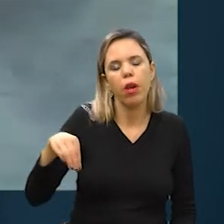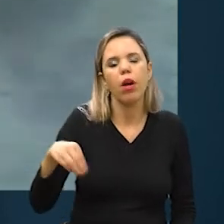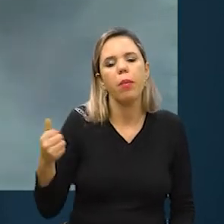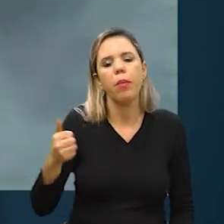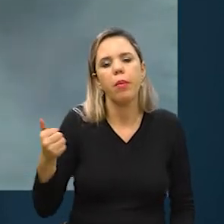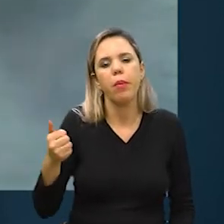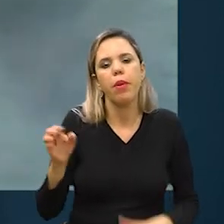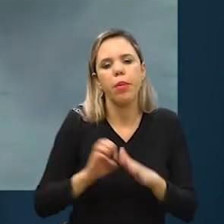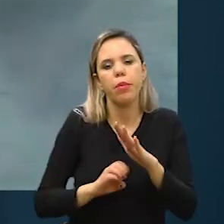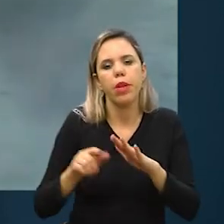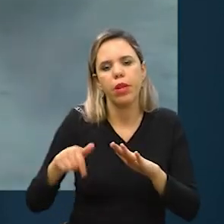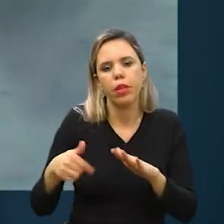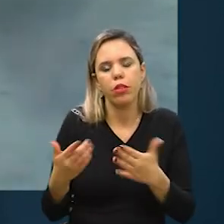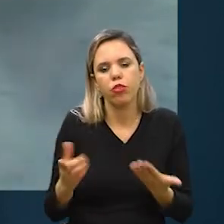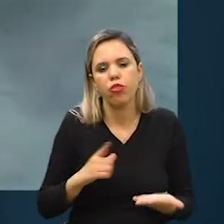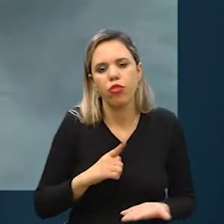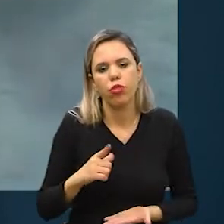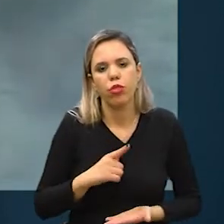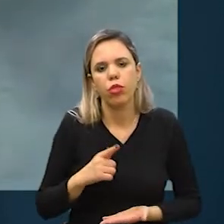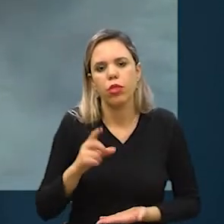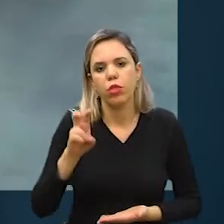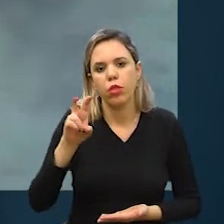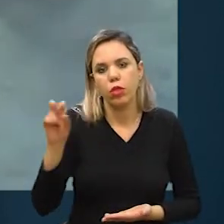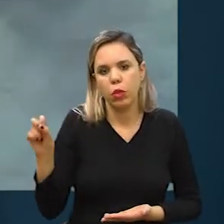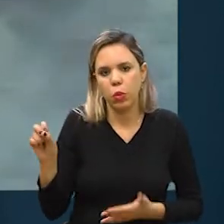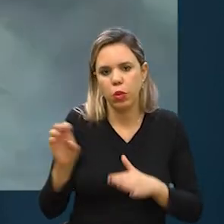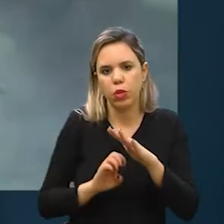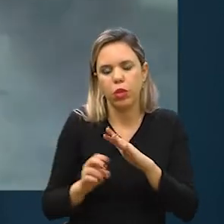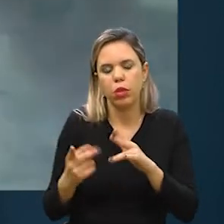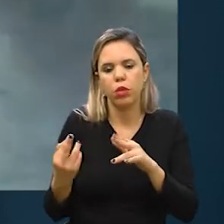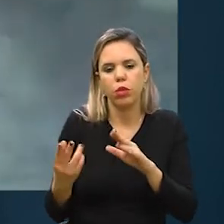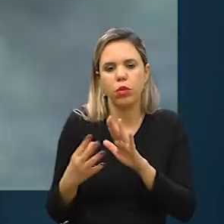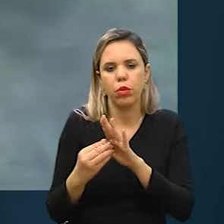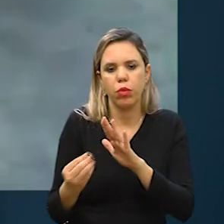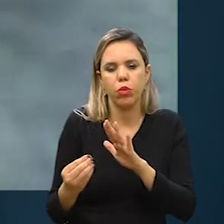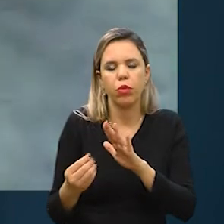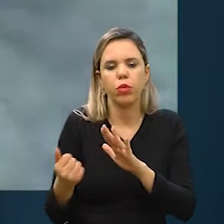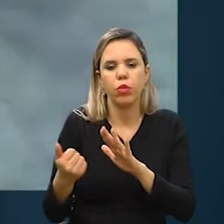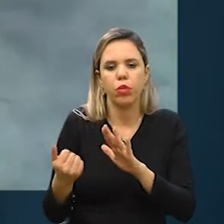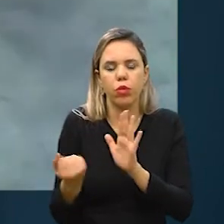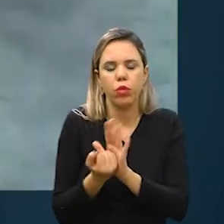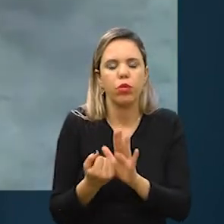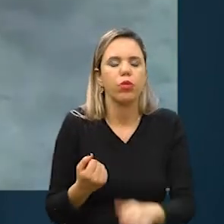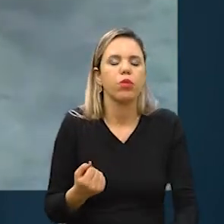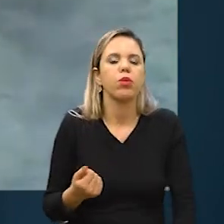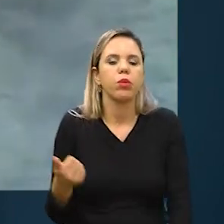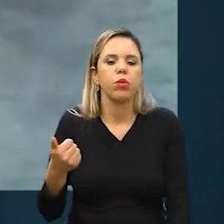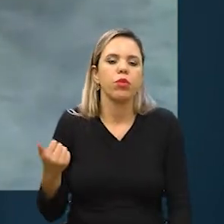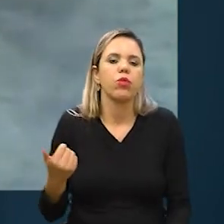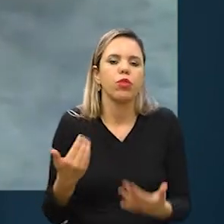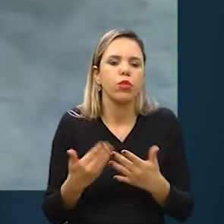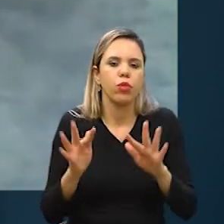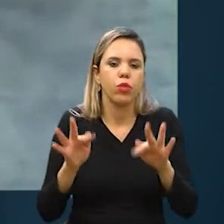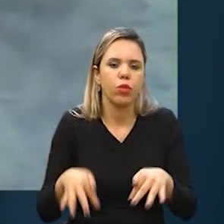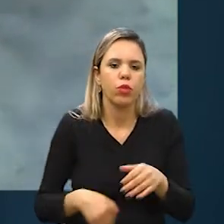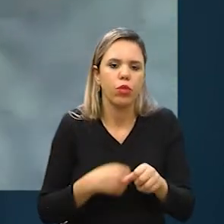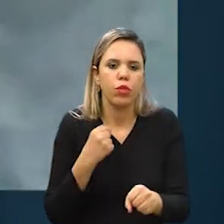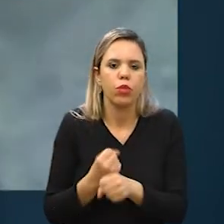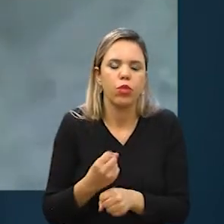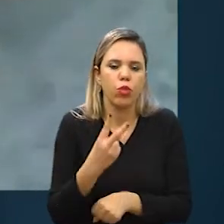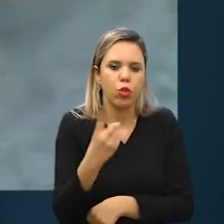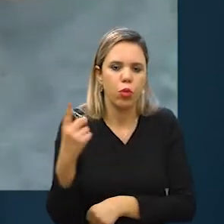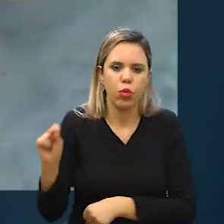franquia que eu constituí aqui. Hoje nós estamos já com 50 franquias e a primeira foi inaugurada no finalzinho